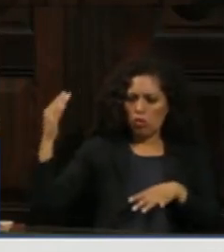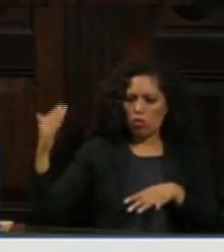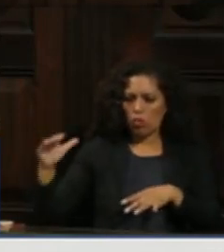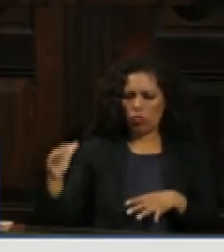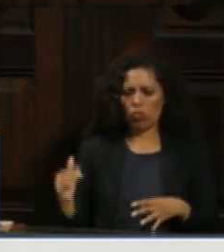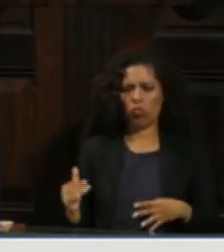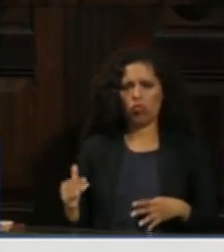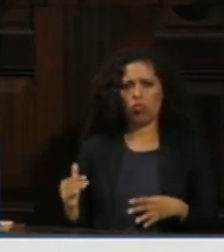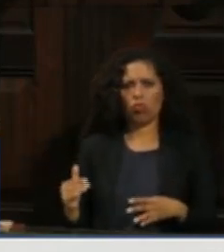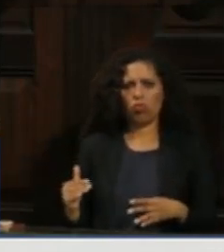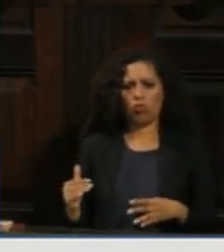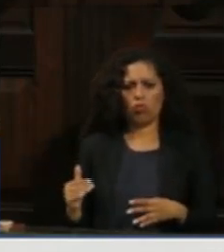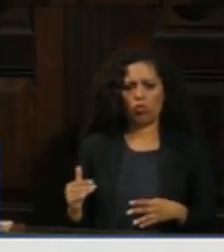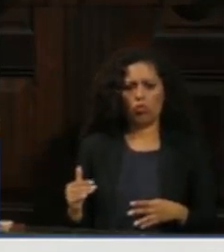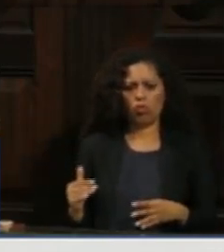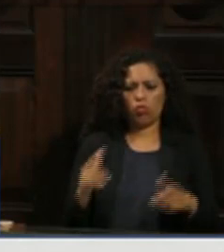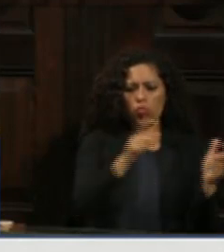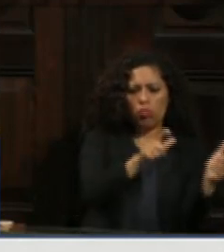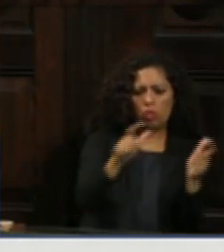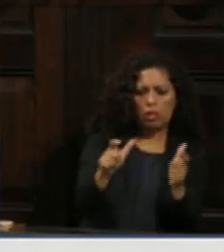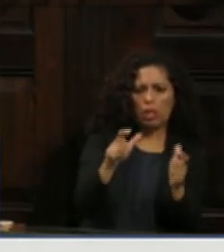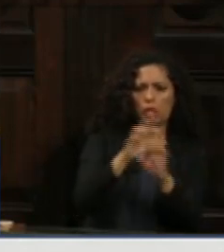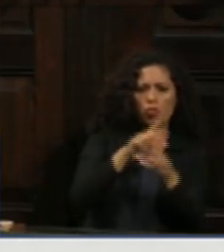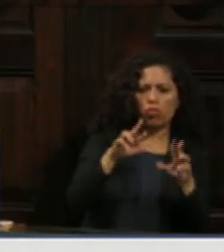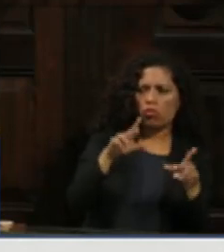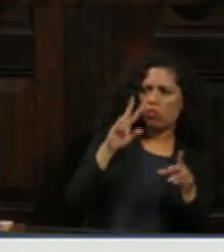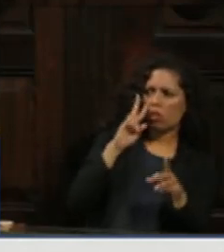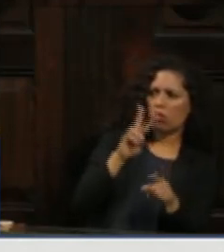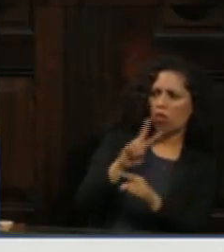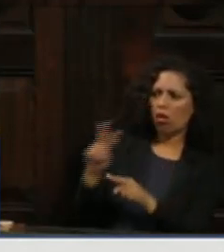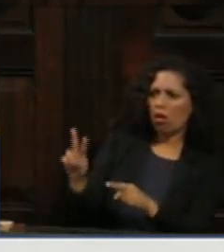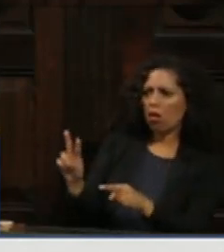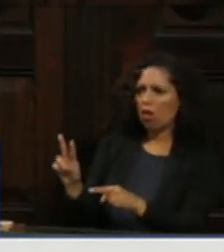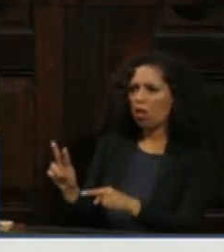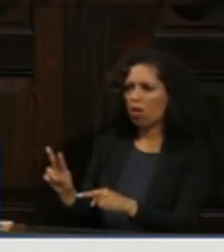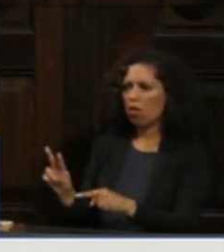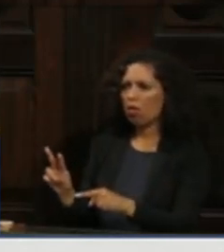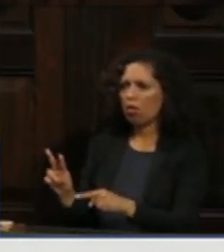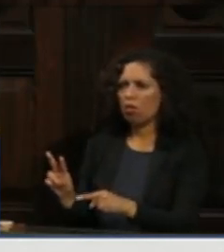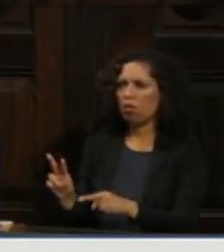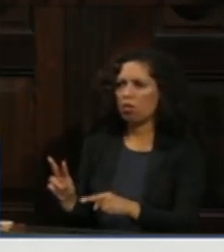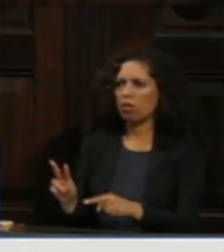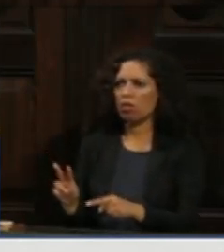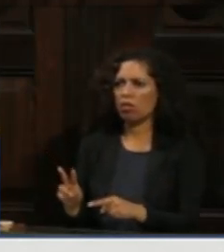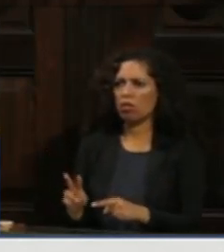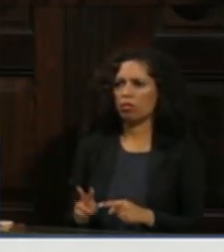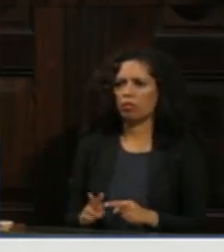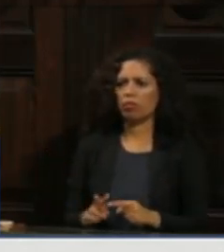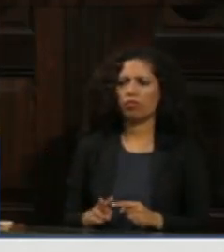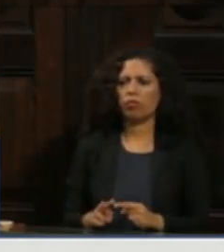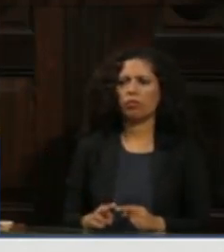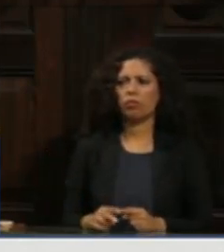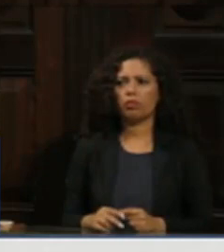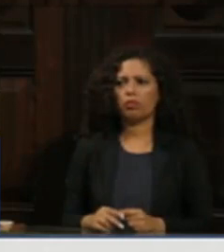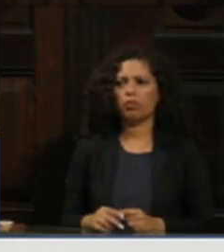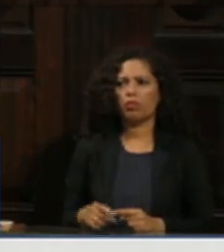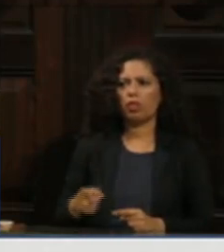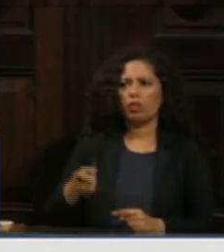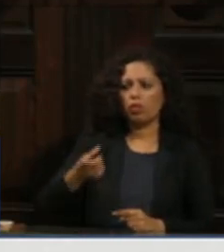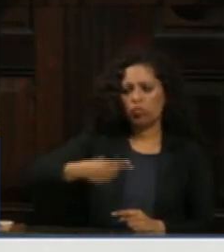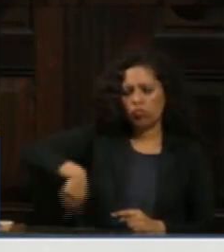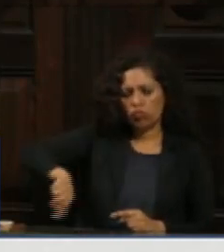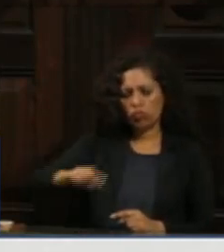Mas, nessa eleição de 2016, eu aqui debati com a casa, inclusive, eu